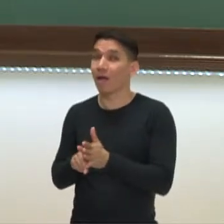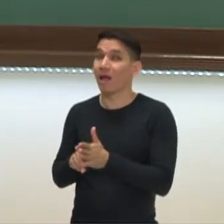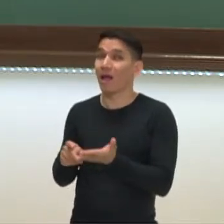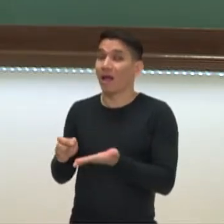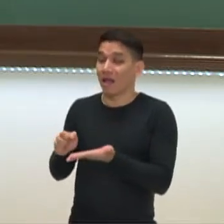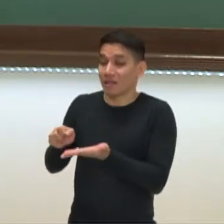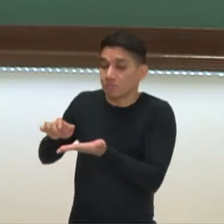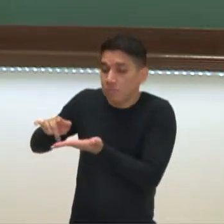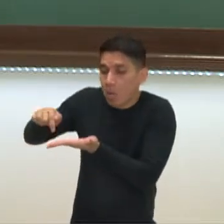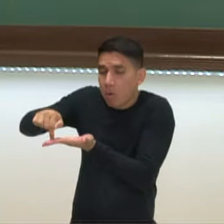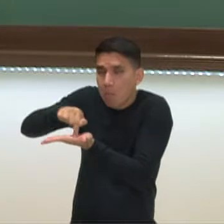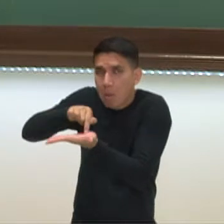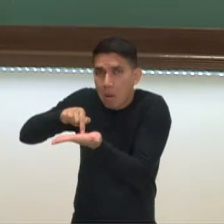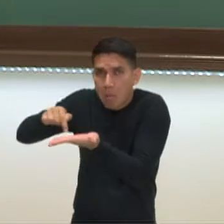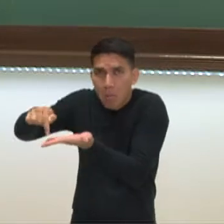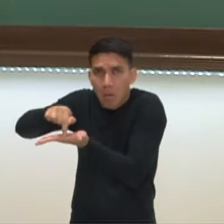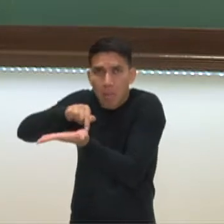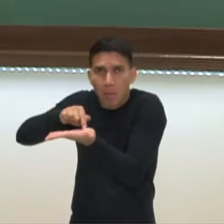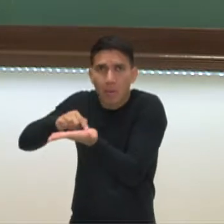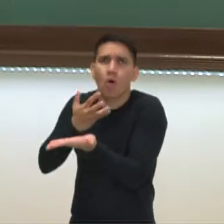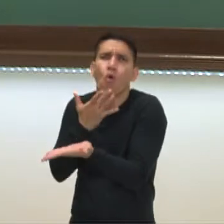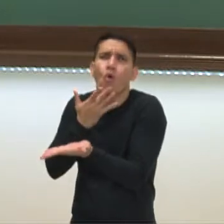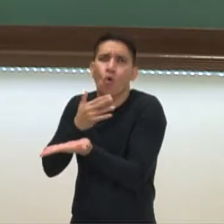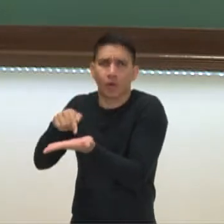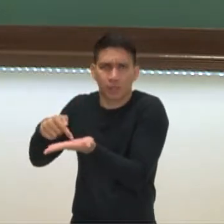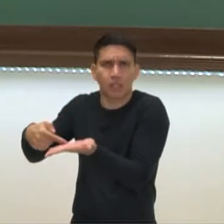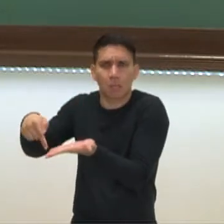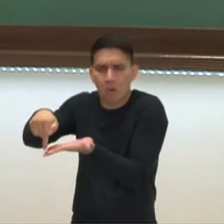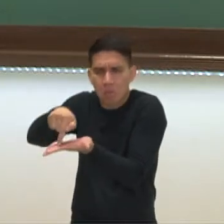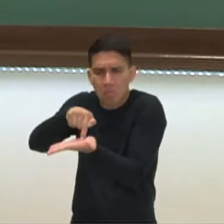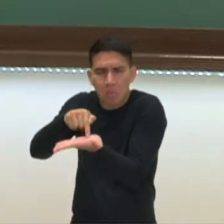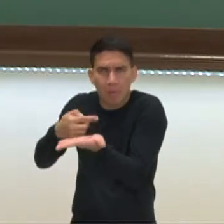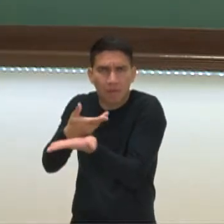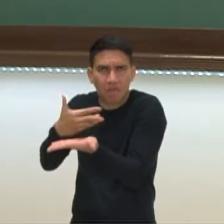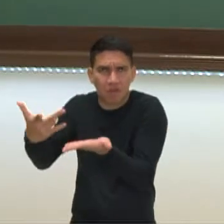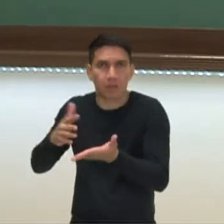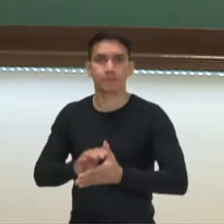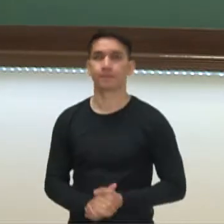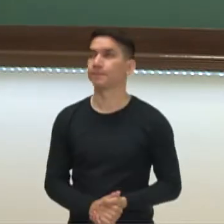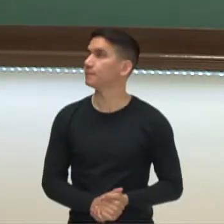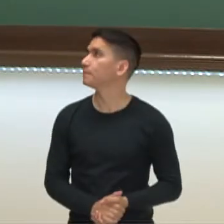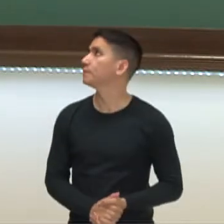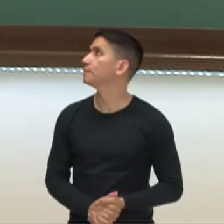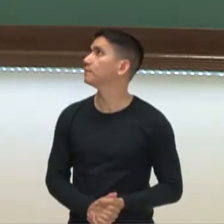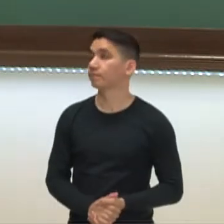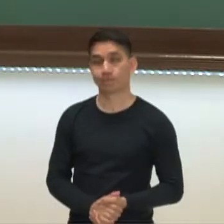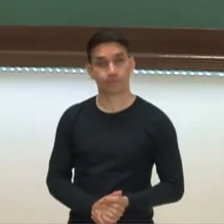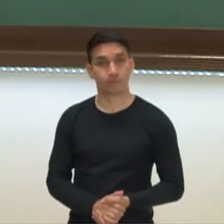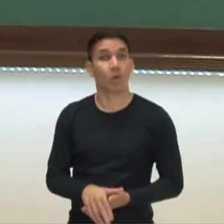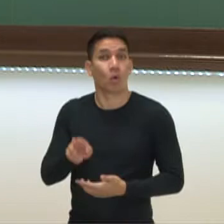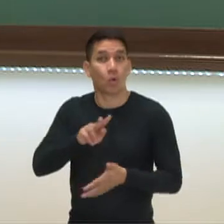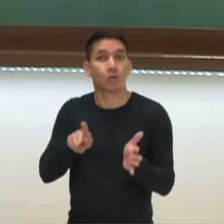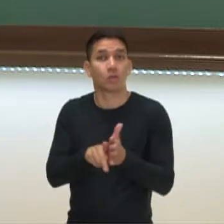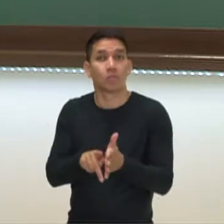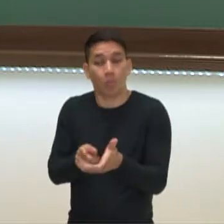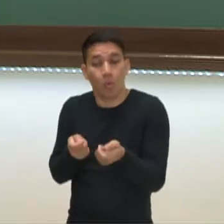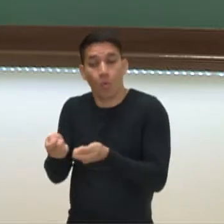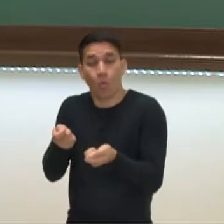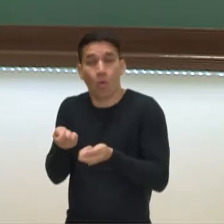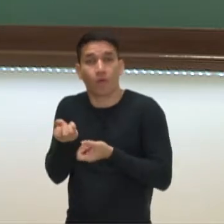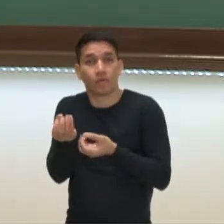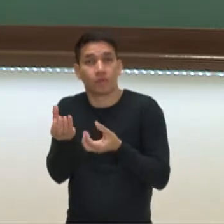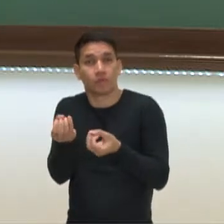tem vários resistorzinhos pequenininhos, coloridos, que a gente vai ver aqui na aula, tá? Que são usados para controlar